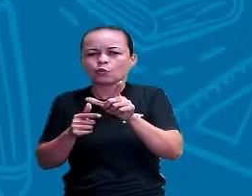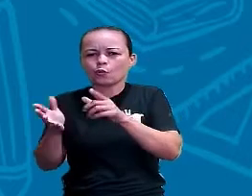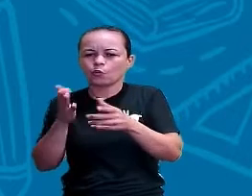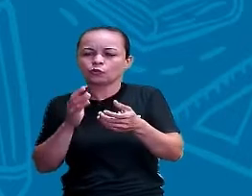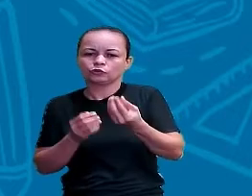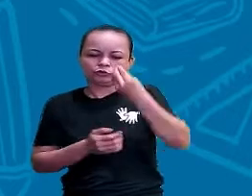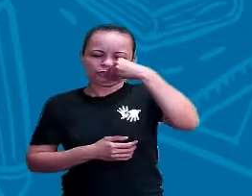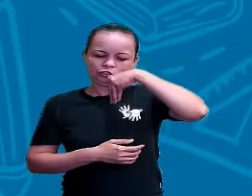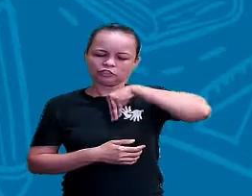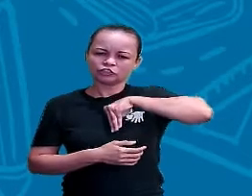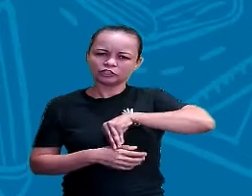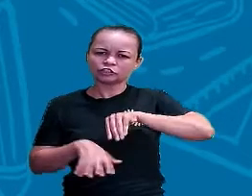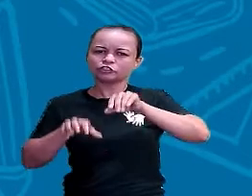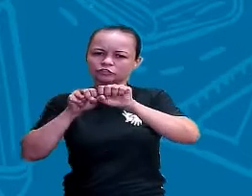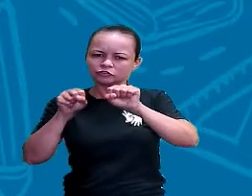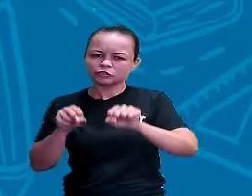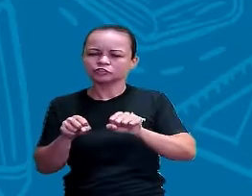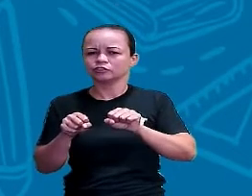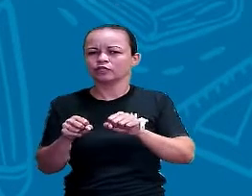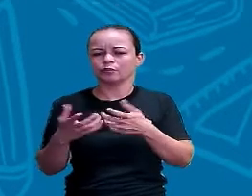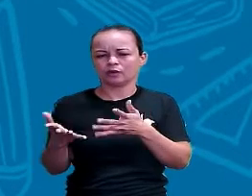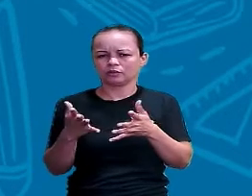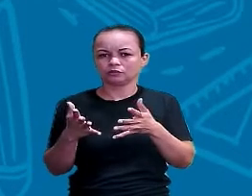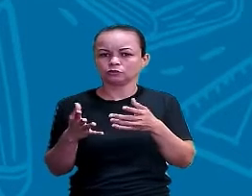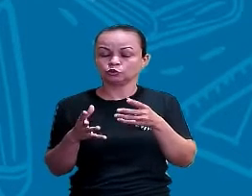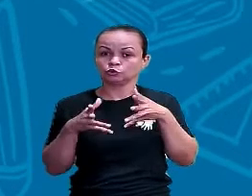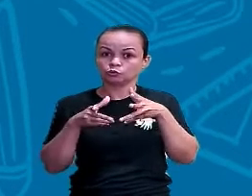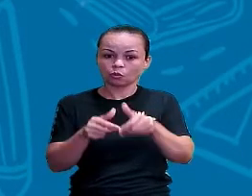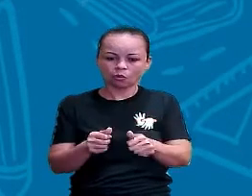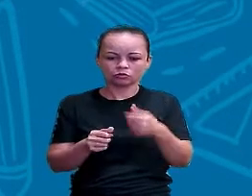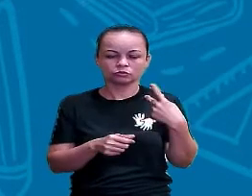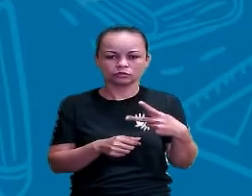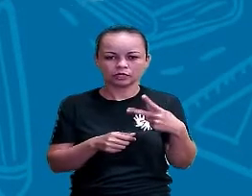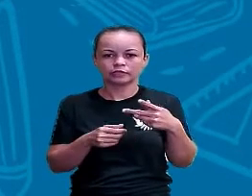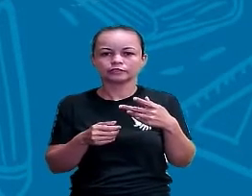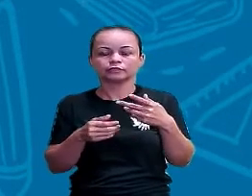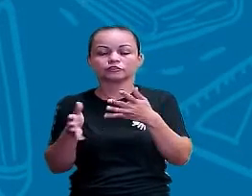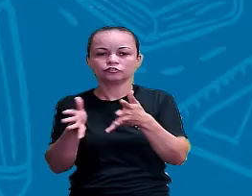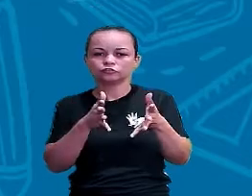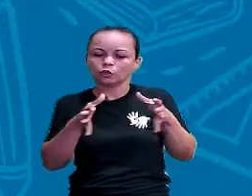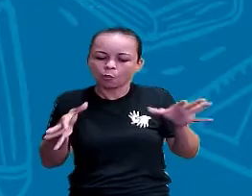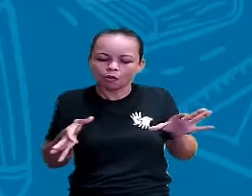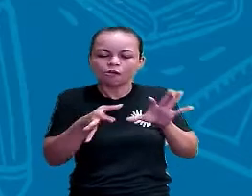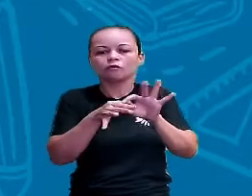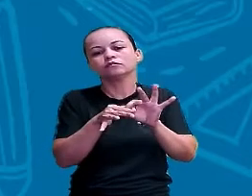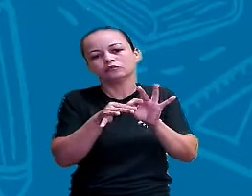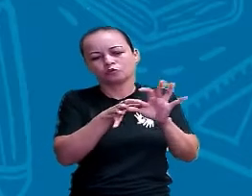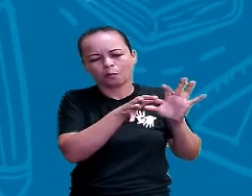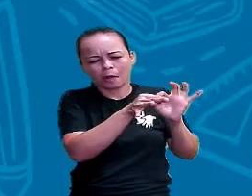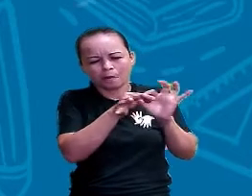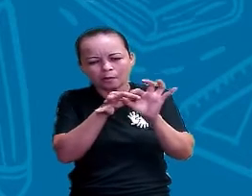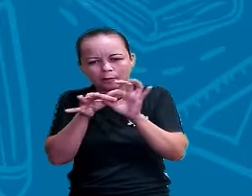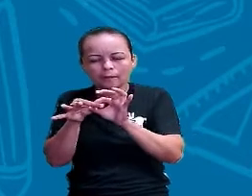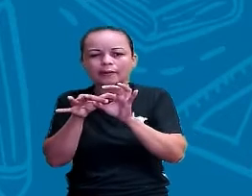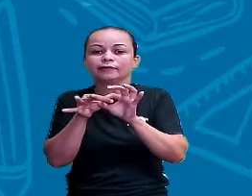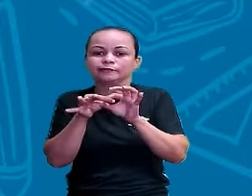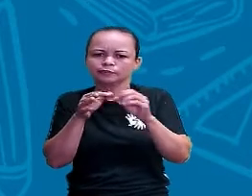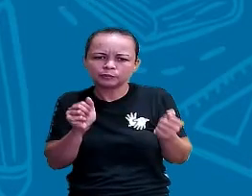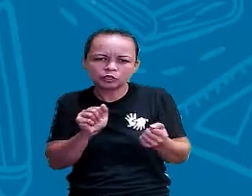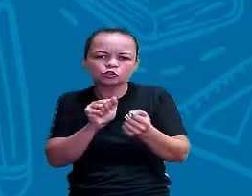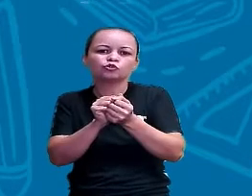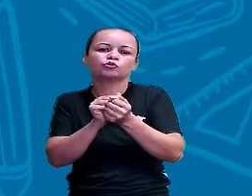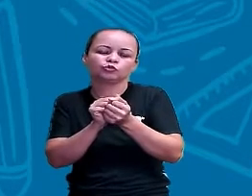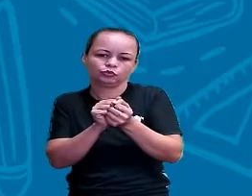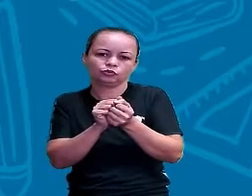gente vai estudar na nossa próxima aula, né? Todos esses sistemas, eles estão interligados, eles atuam simultaneamente,